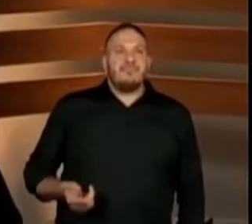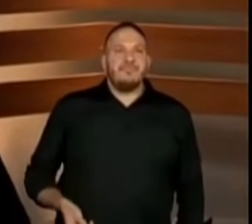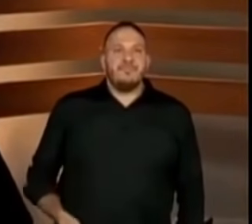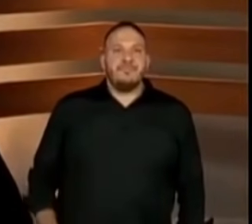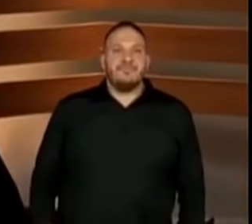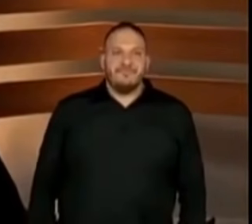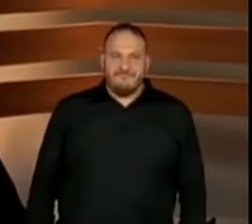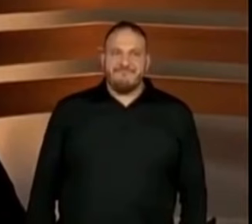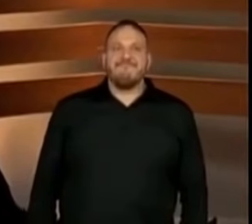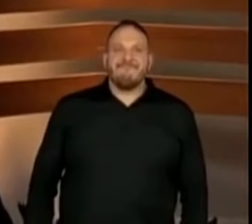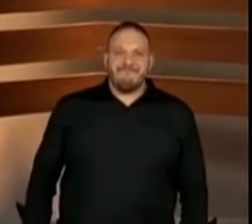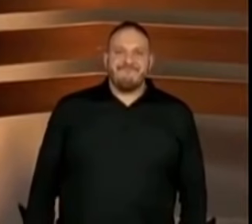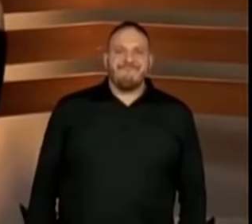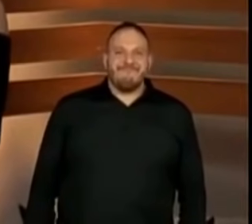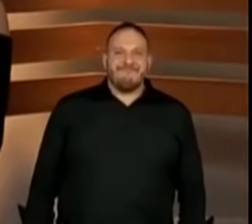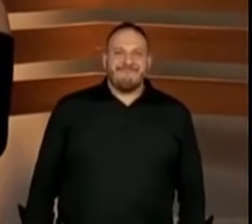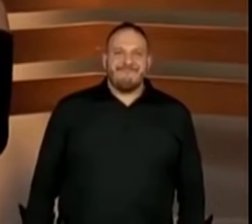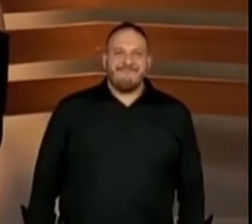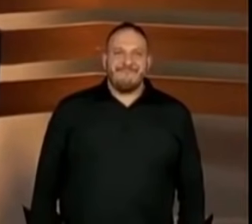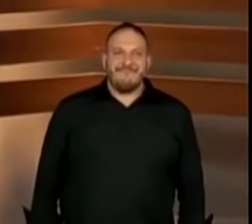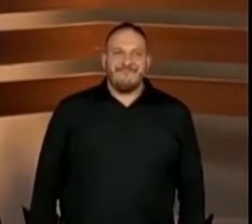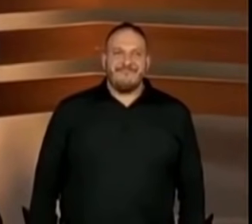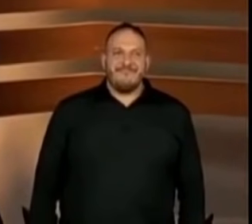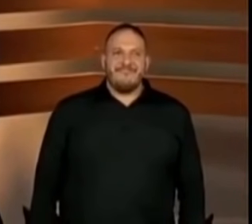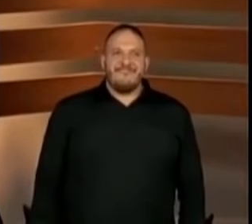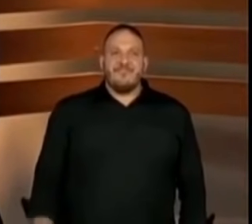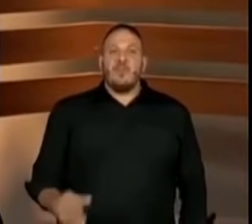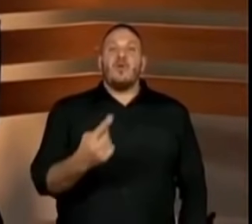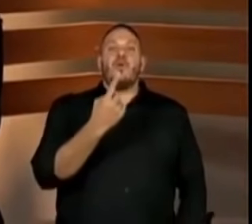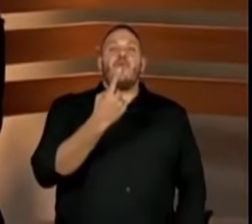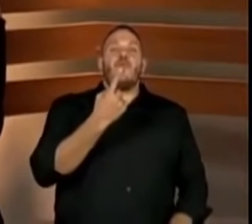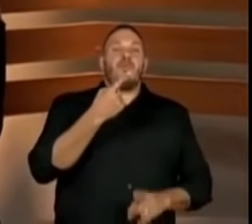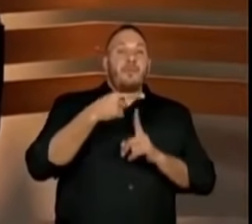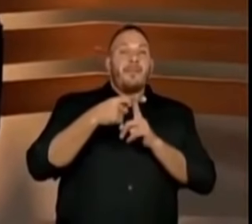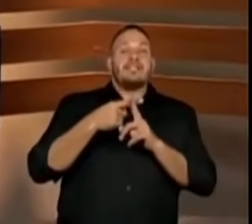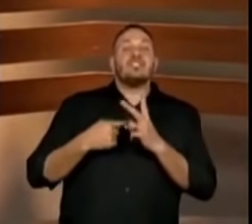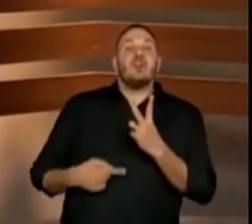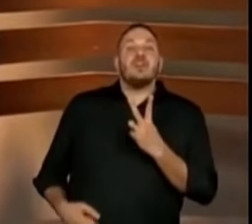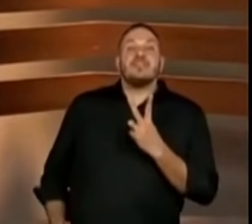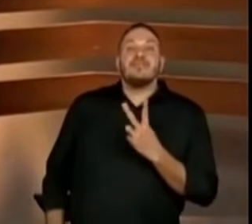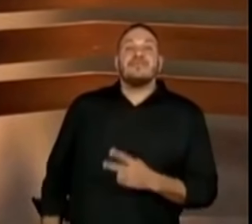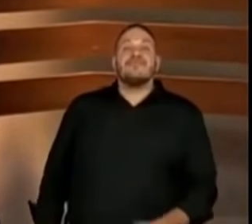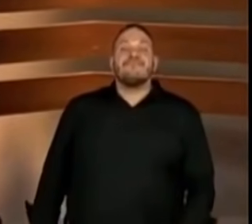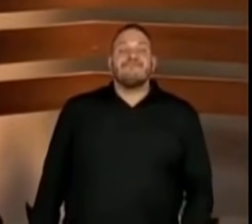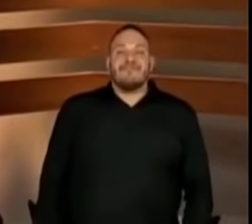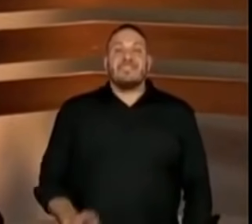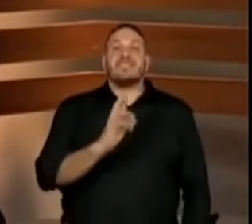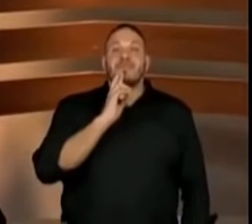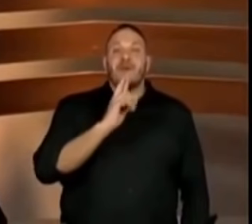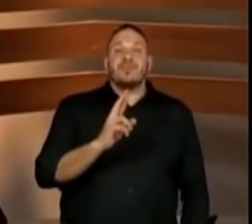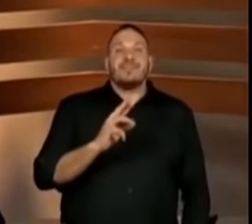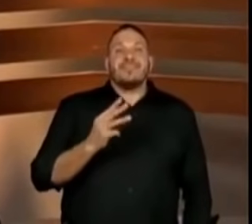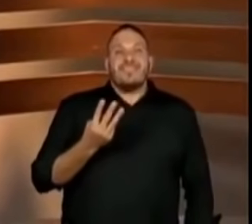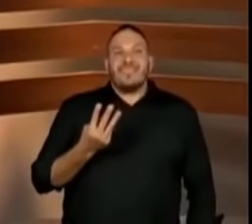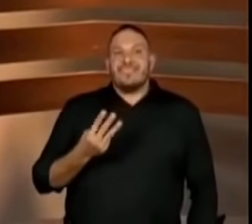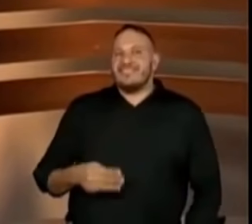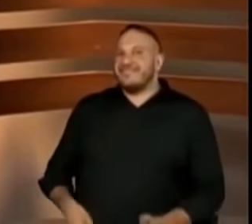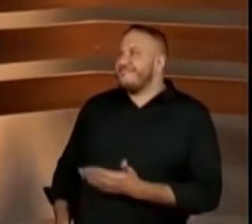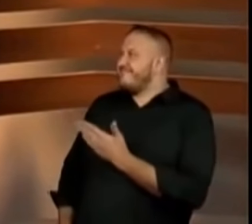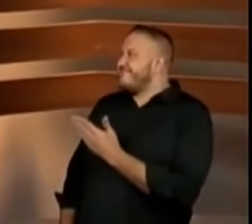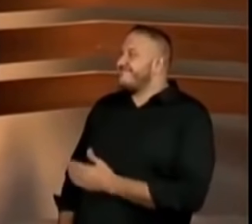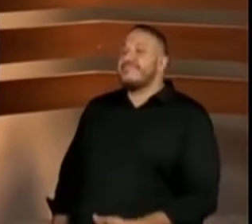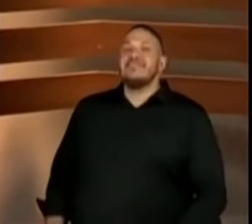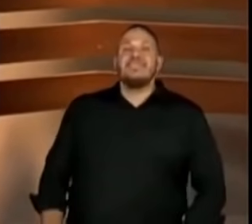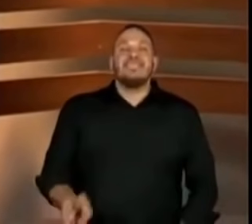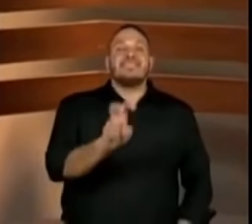vírgula. Essa vírgula ficou clarinha, né? Foi, agora foi. 1 mais 2, pessoal, é igual a 3.